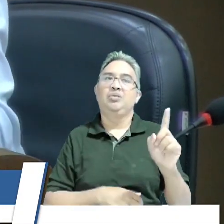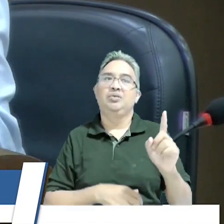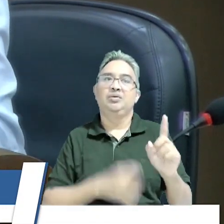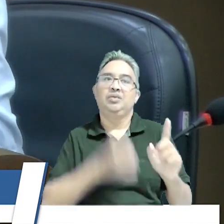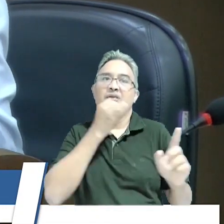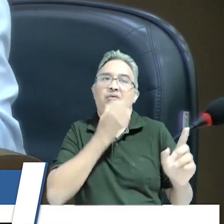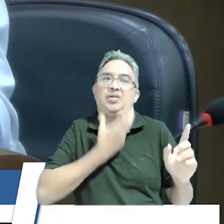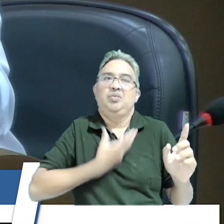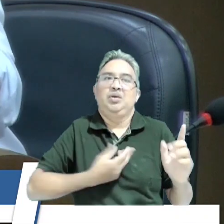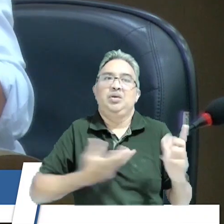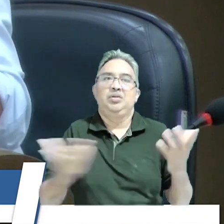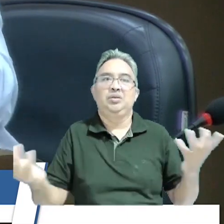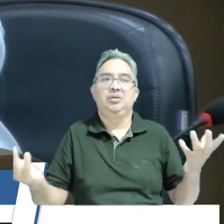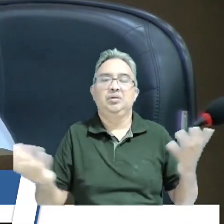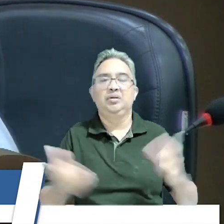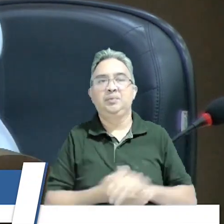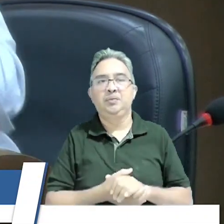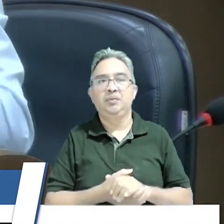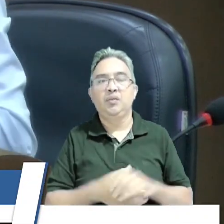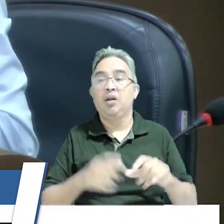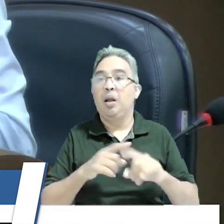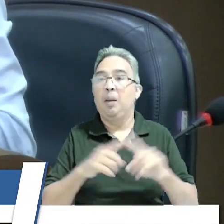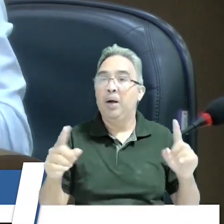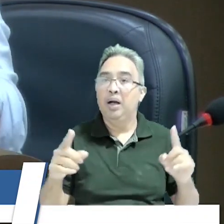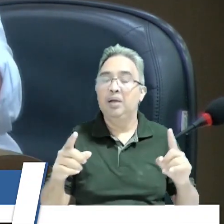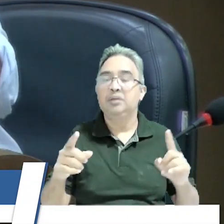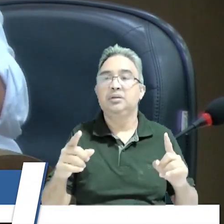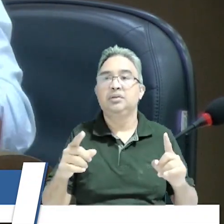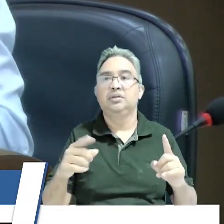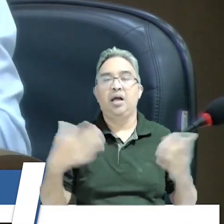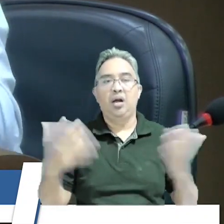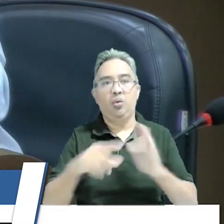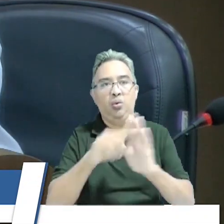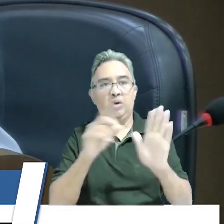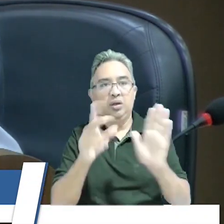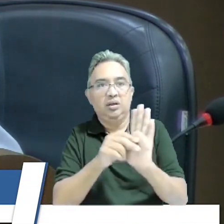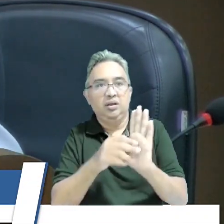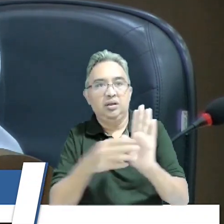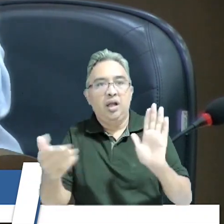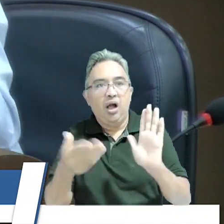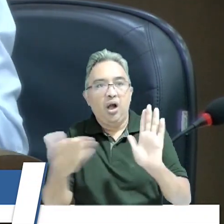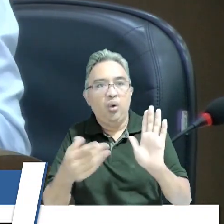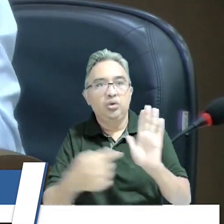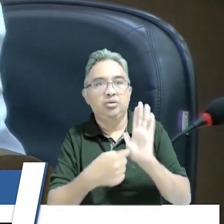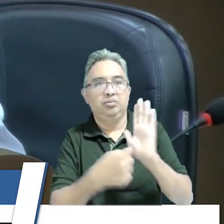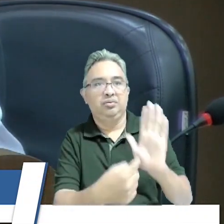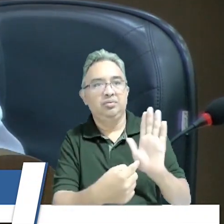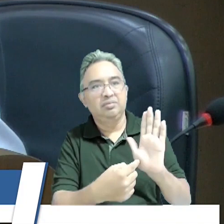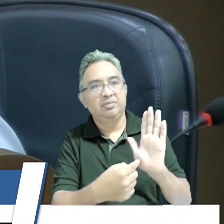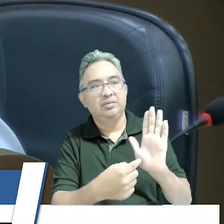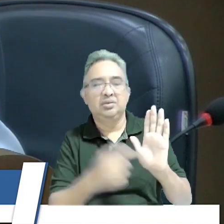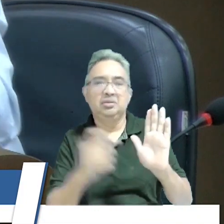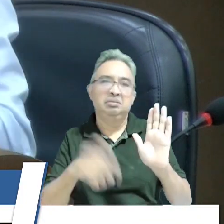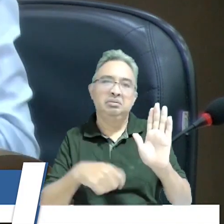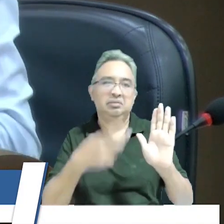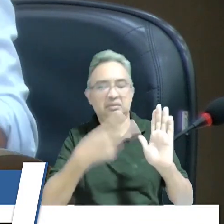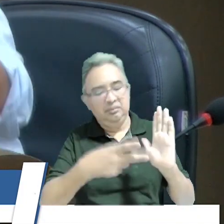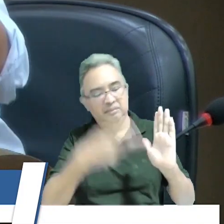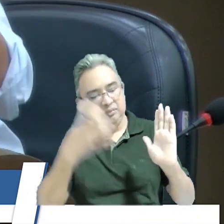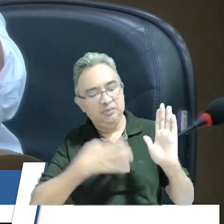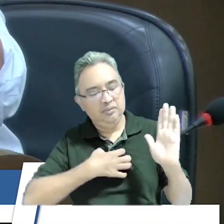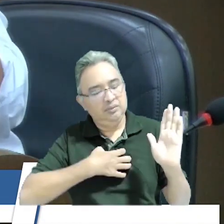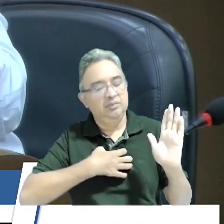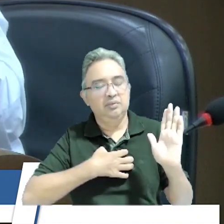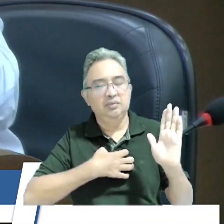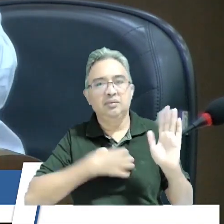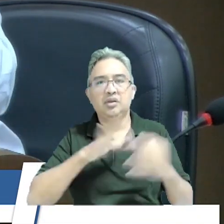Né? Mas, pelo menos, essa emenda que nós apresentamos deve ter servido de indicativo e ter mostrado para o prefeito